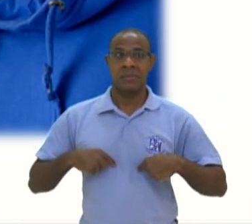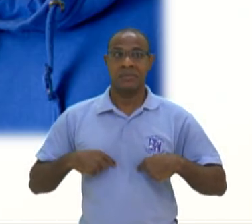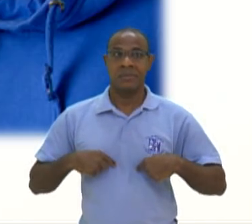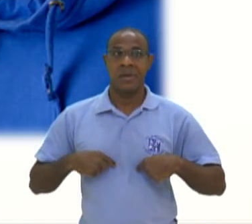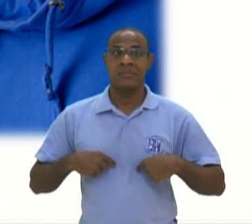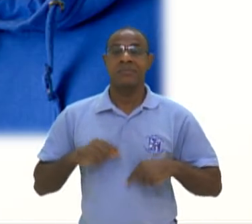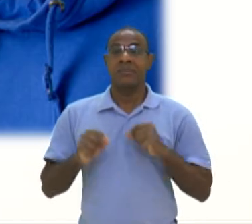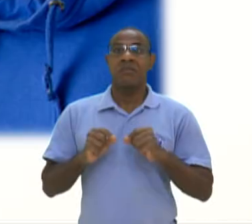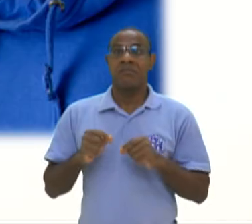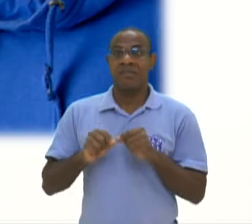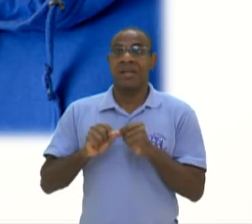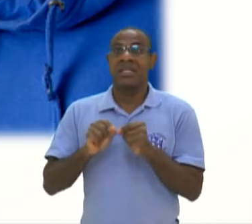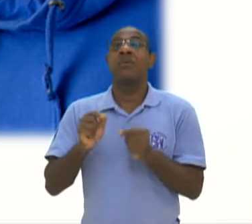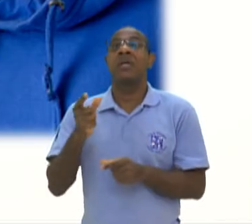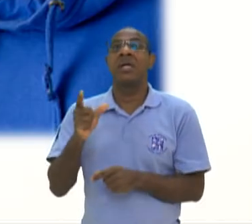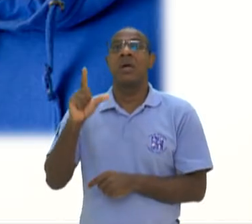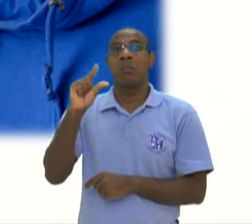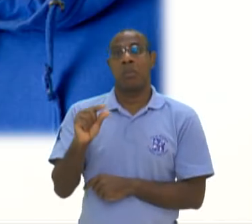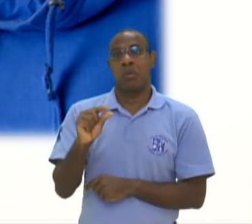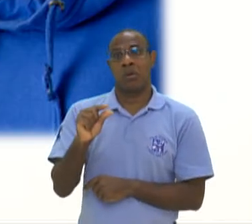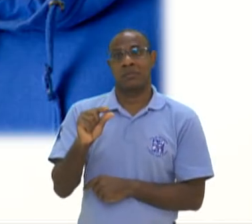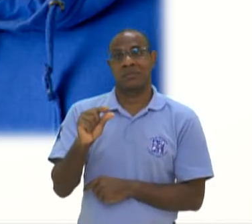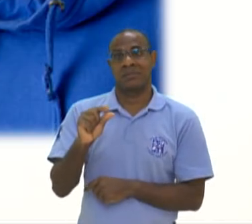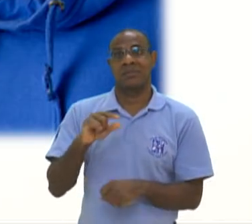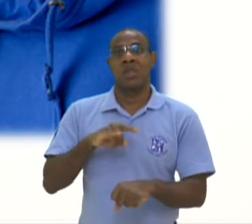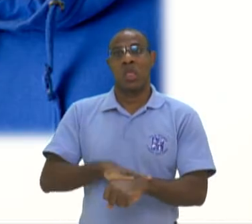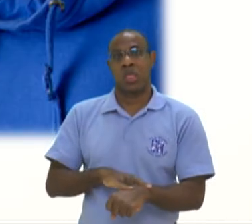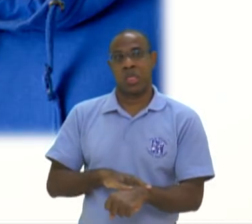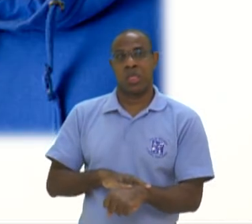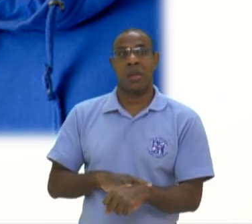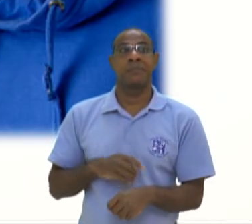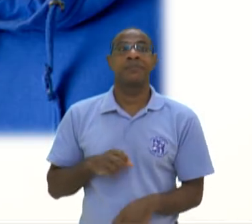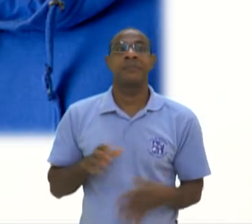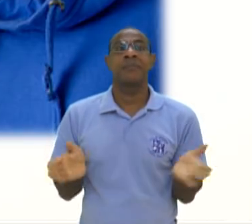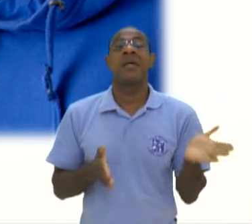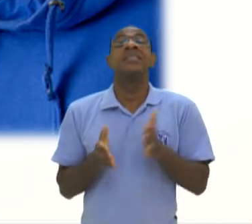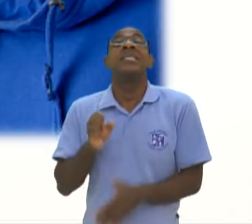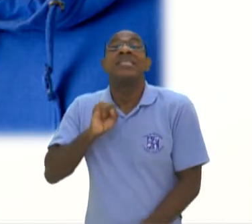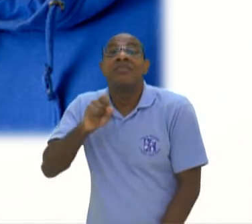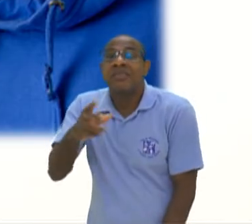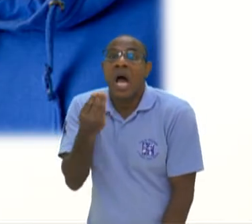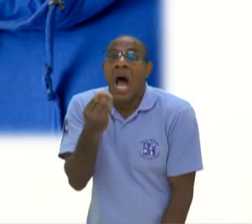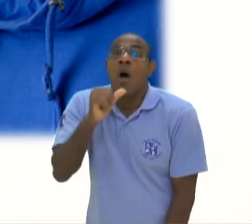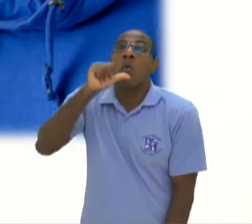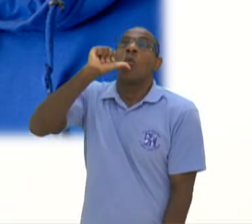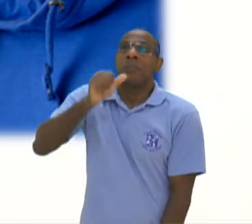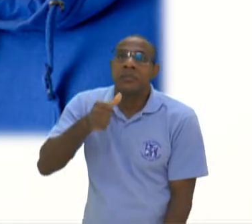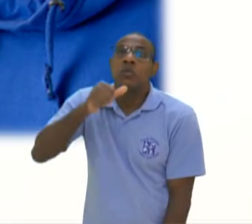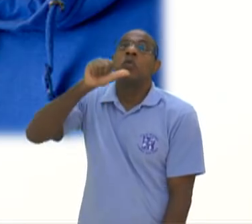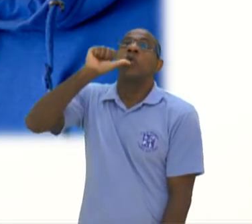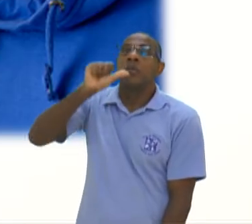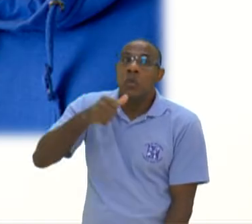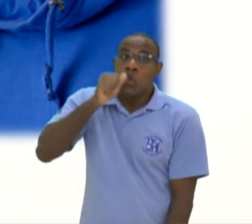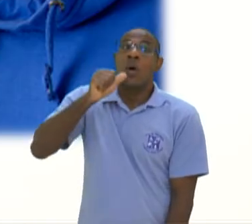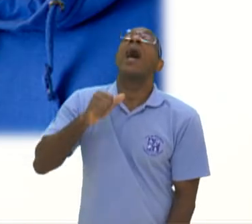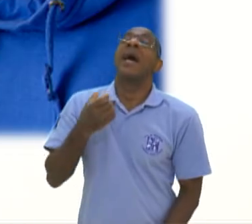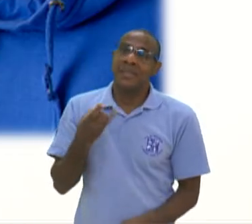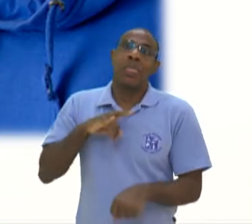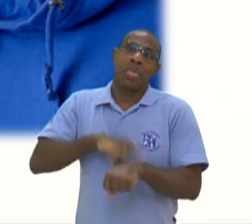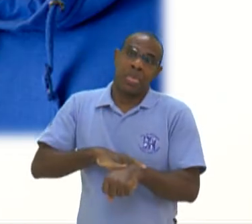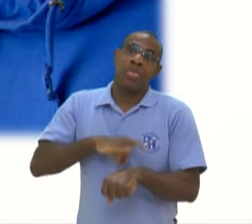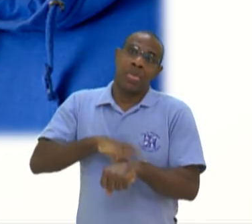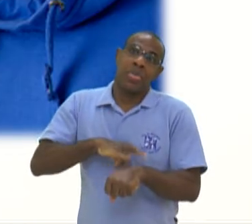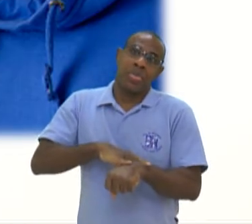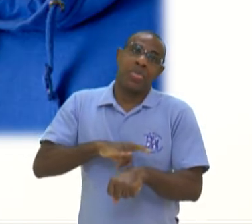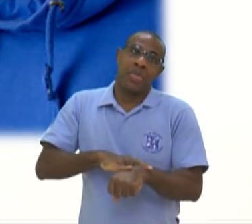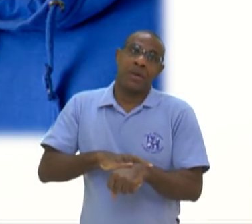você urine menos, libere menos água, certo? Se você toma mais água, você vai liberar muito